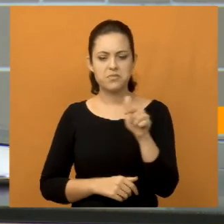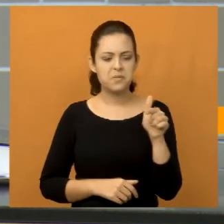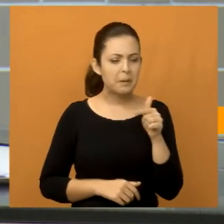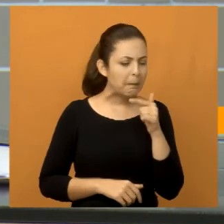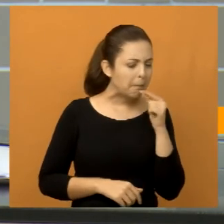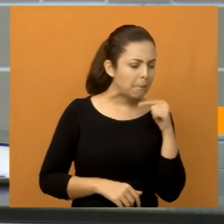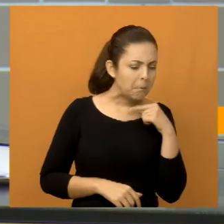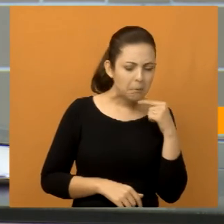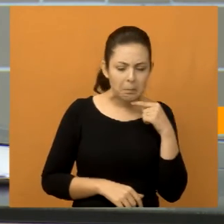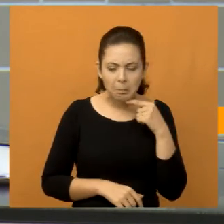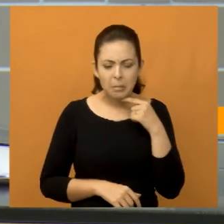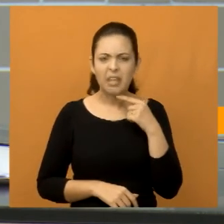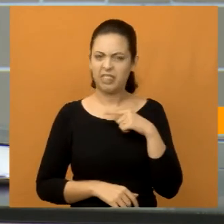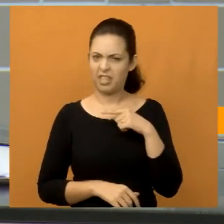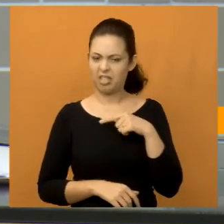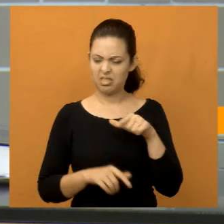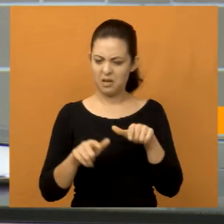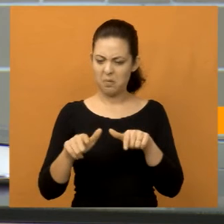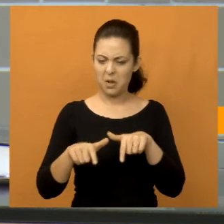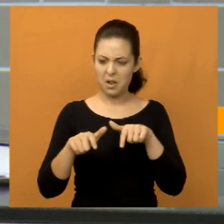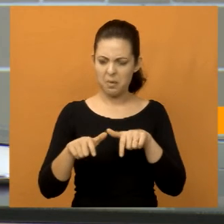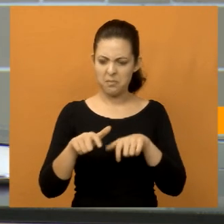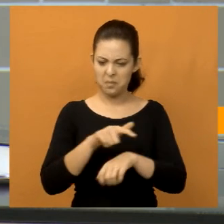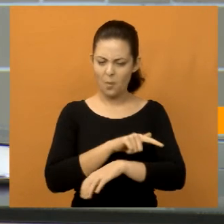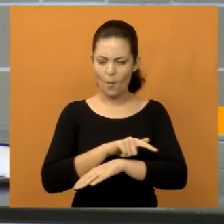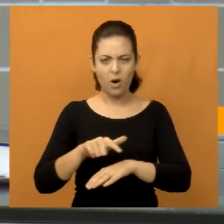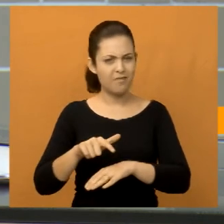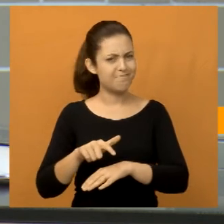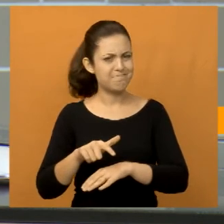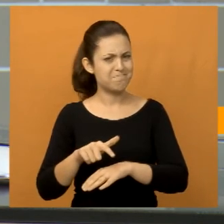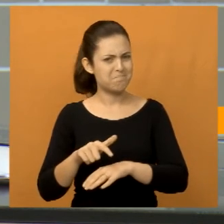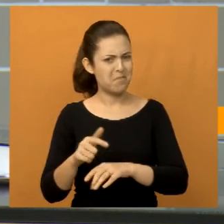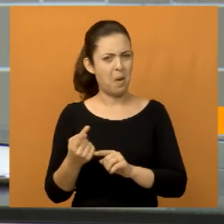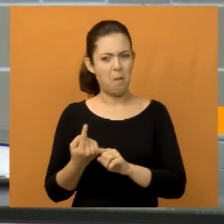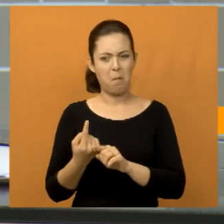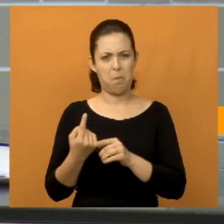sinais de que teriam passado por limpeza e capina recentemente.